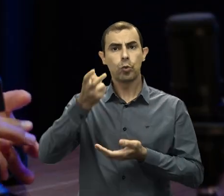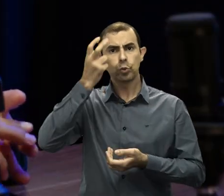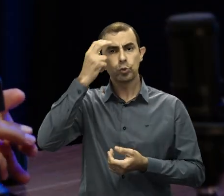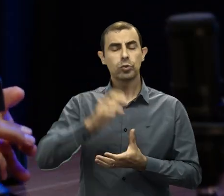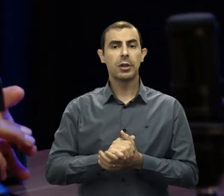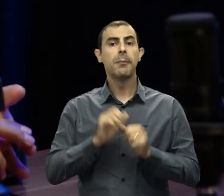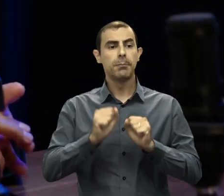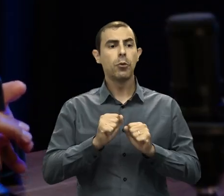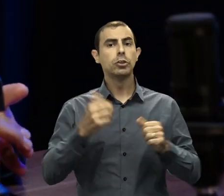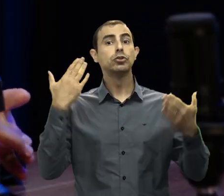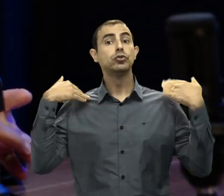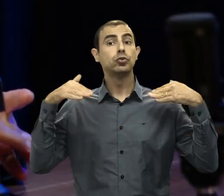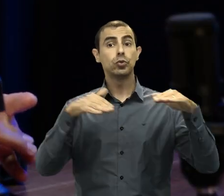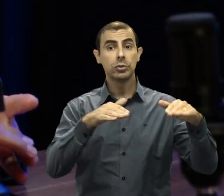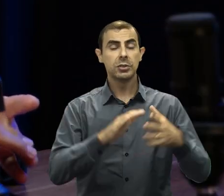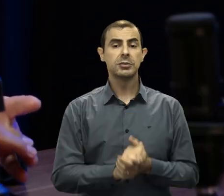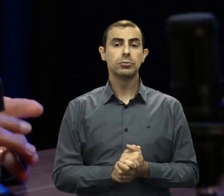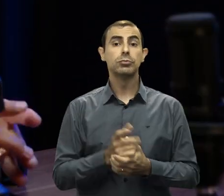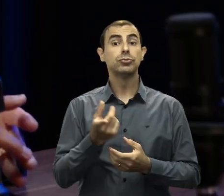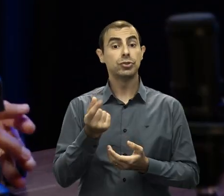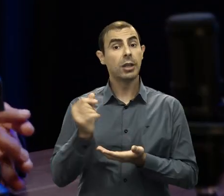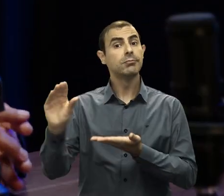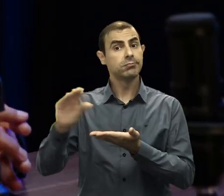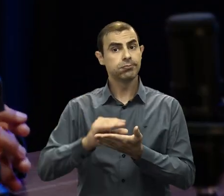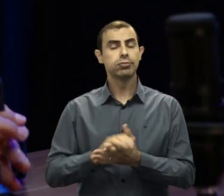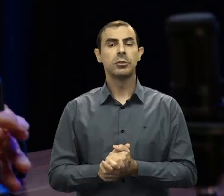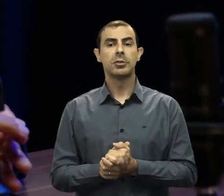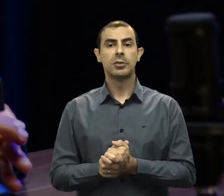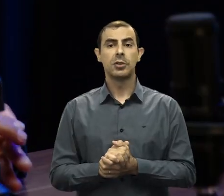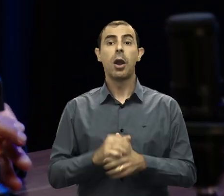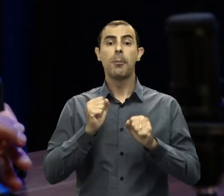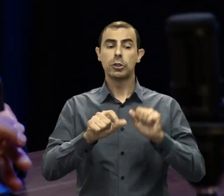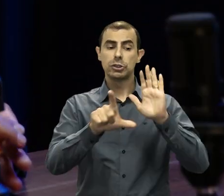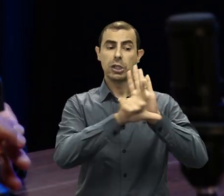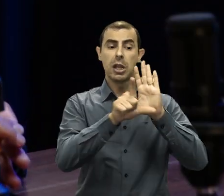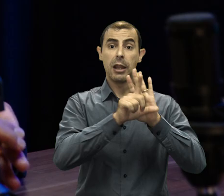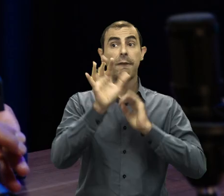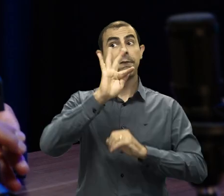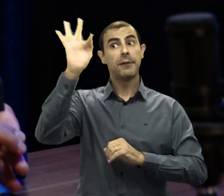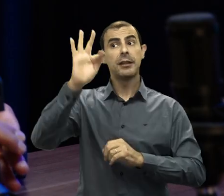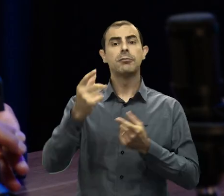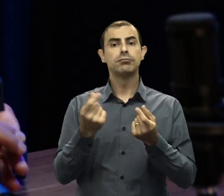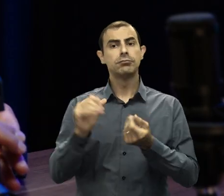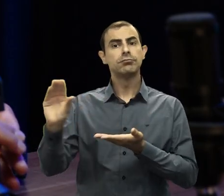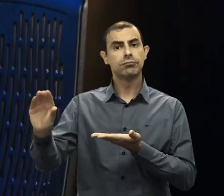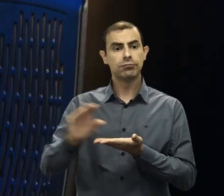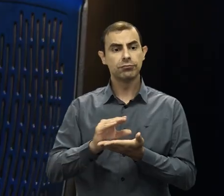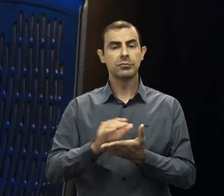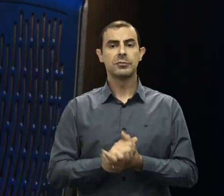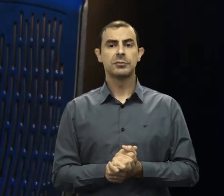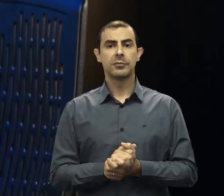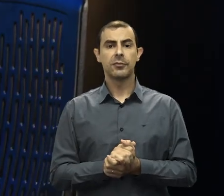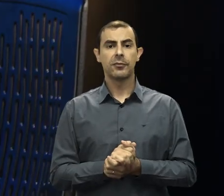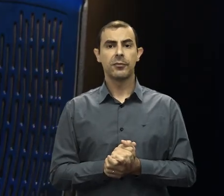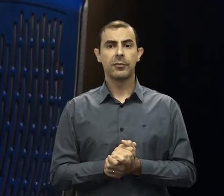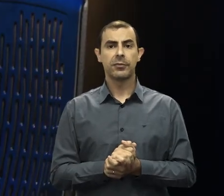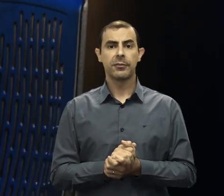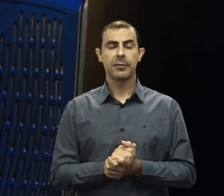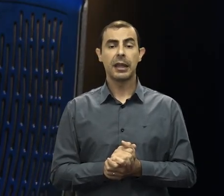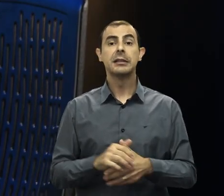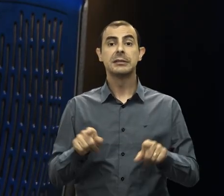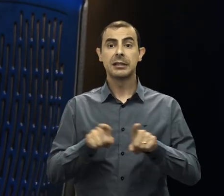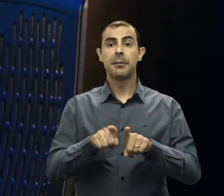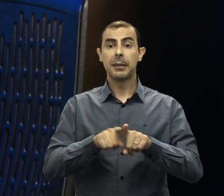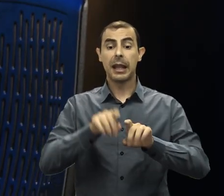pode captar de uma fundação de turismo, pode captar lei de incentivo federal, tem recursos,